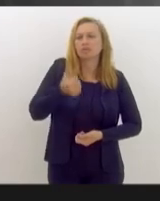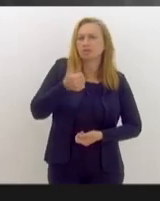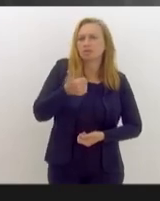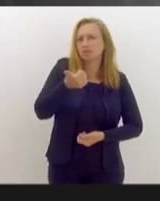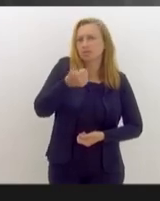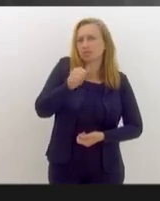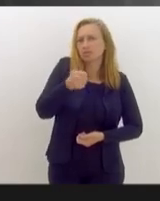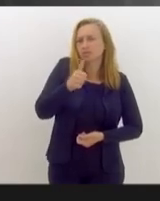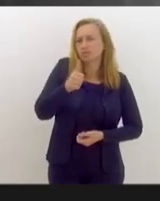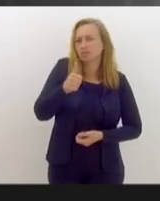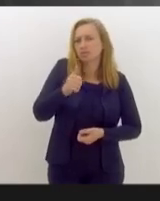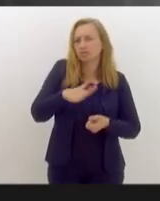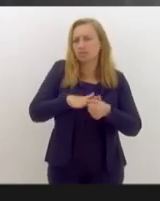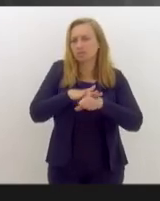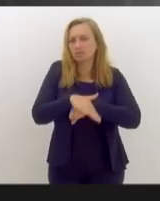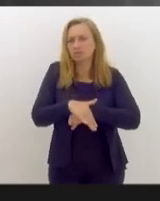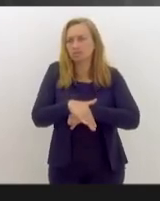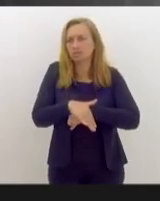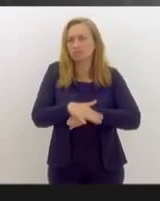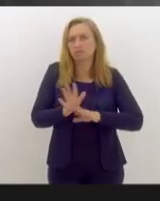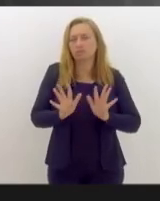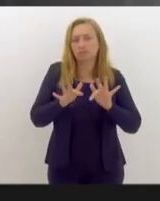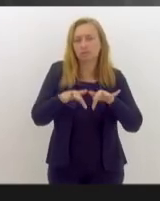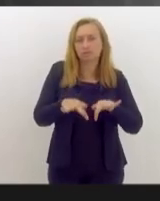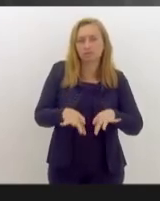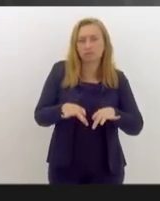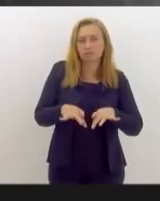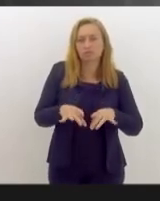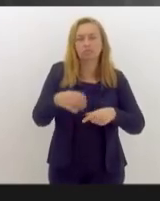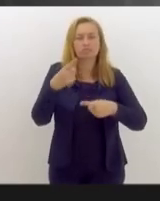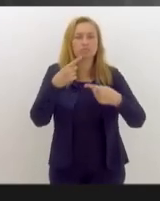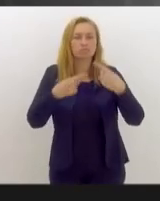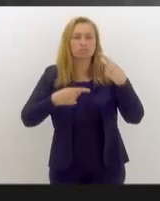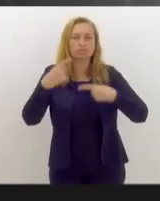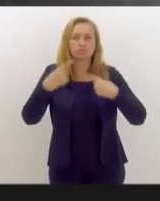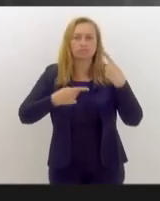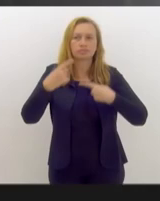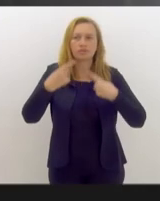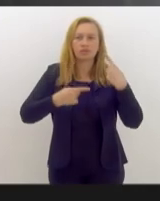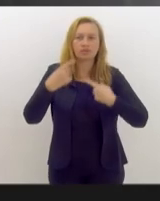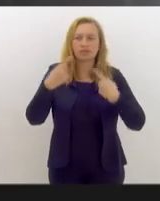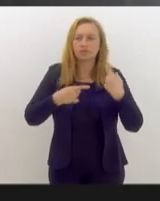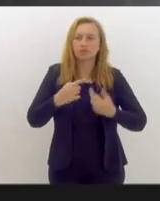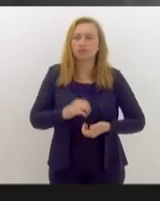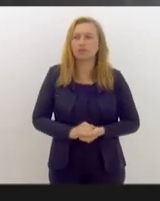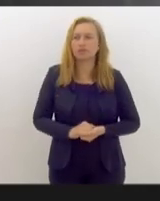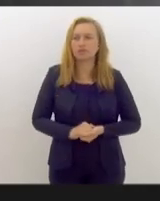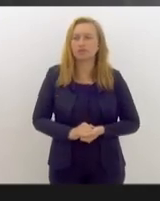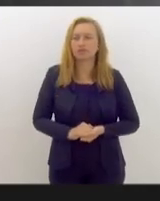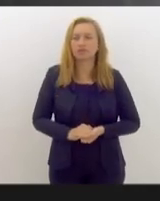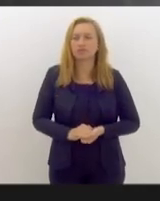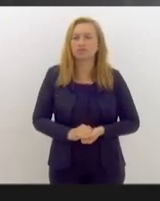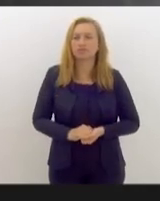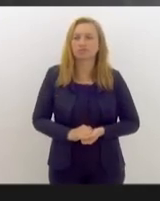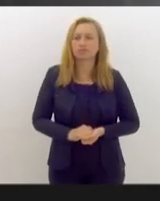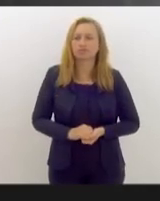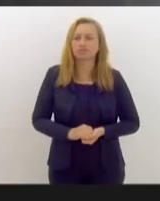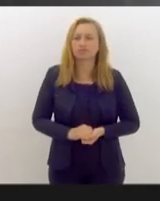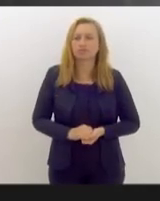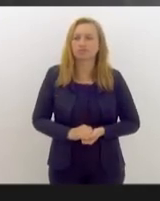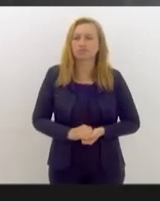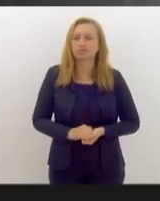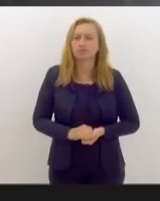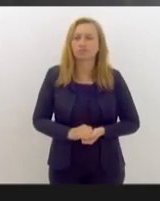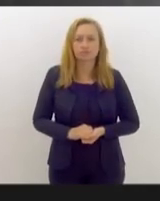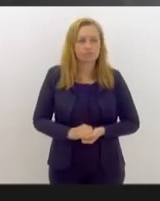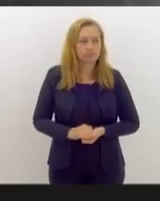que foram ali se encerrando os debates. E daí o plano foi votado com todas as suas